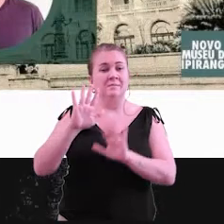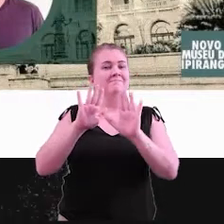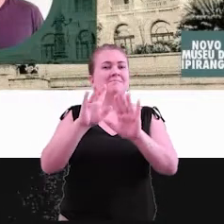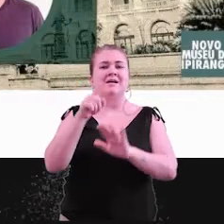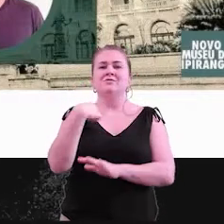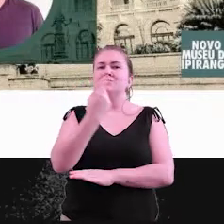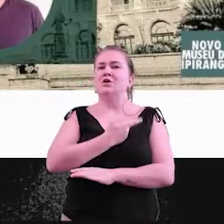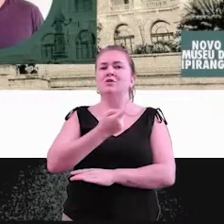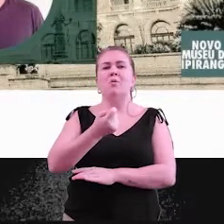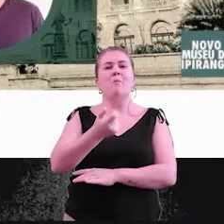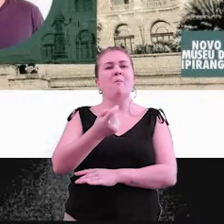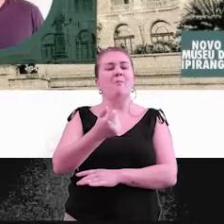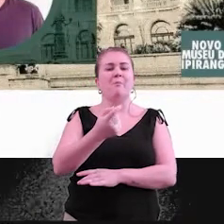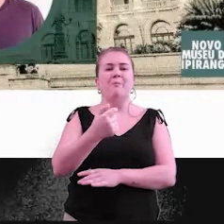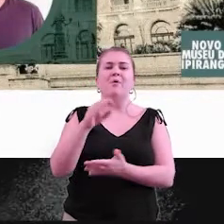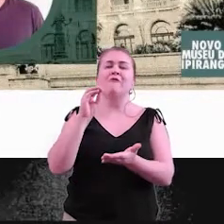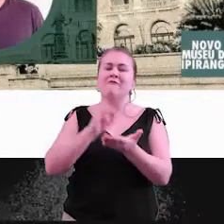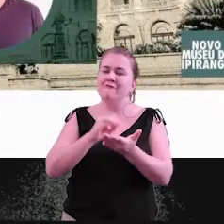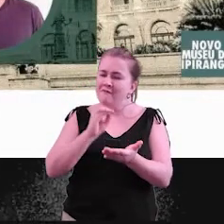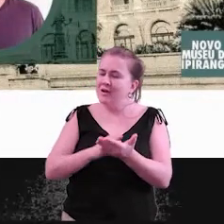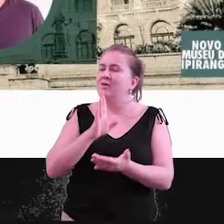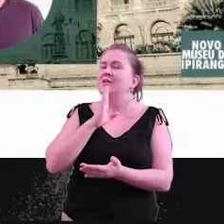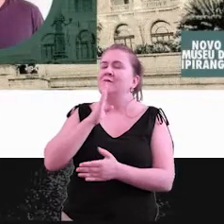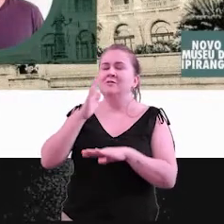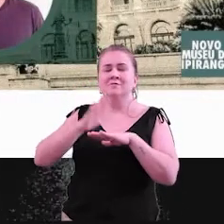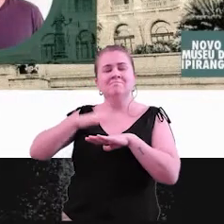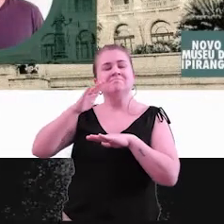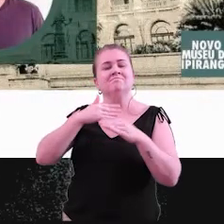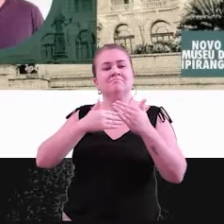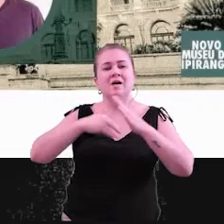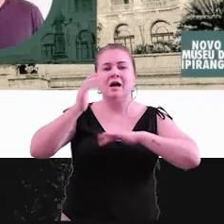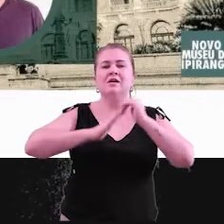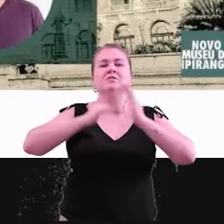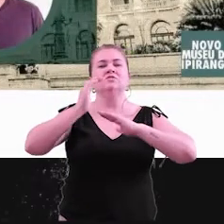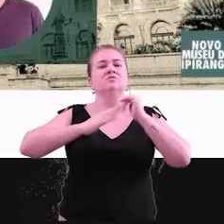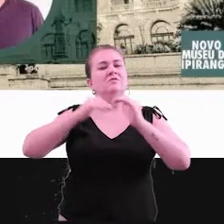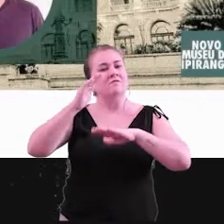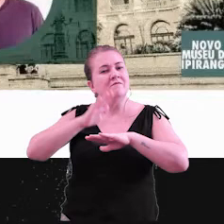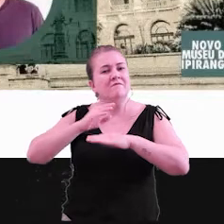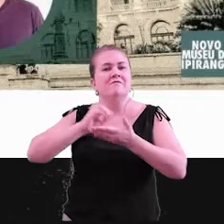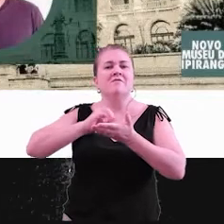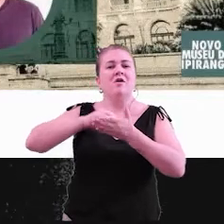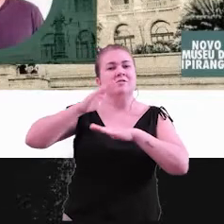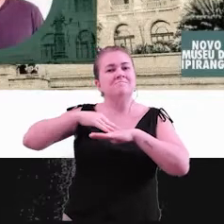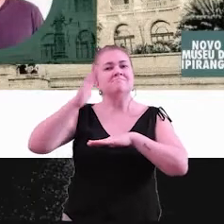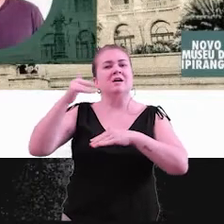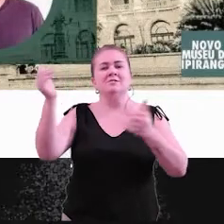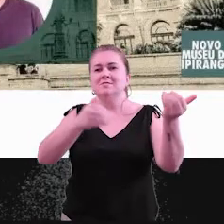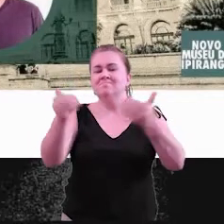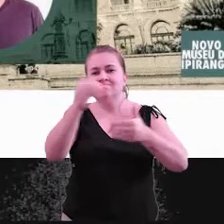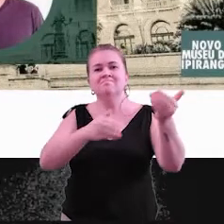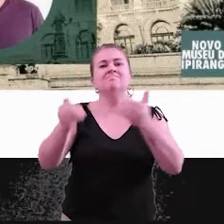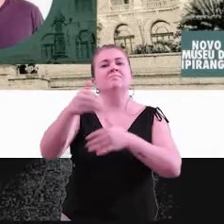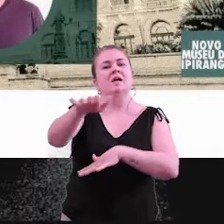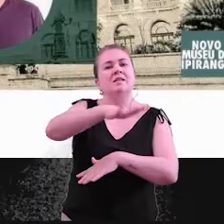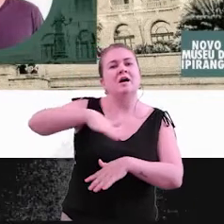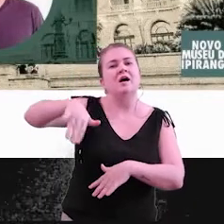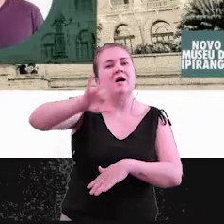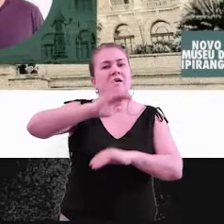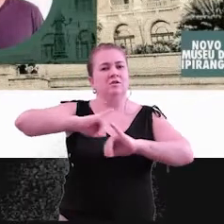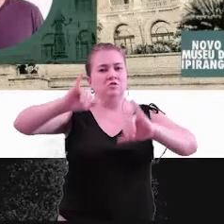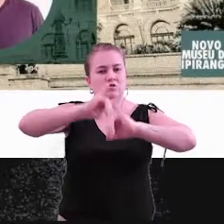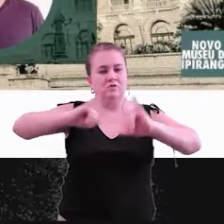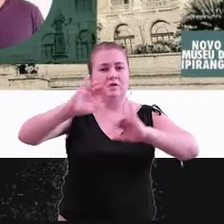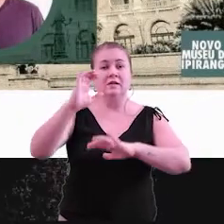pouco conhece esses profissionais, e eles ainda têm pouca inserção diante do nosso grande universo da divulgação científica. E aqui